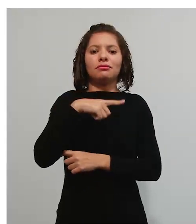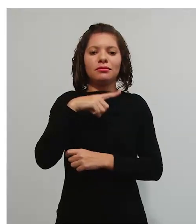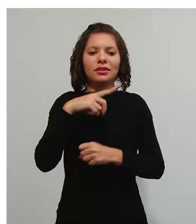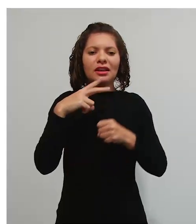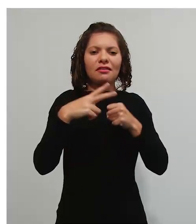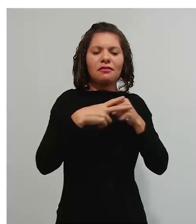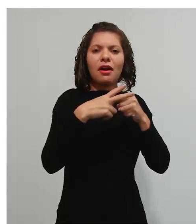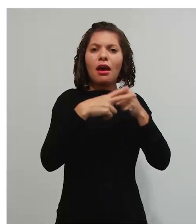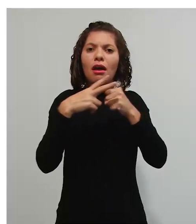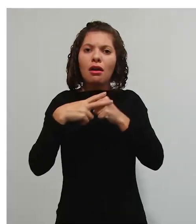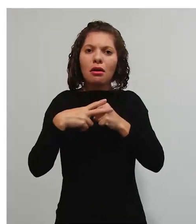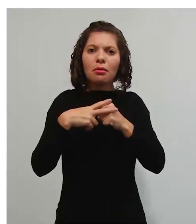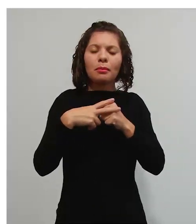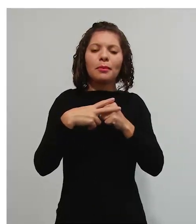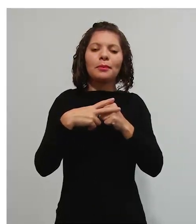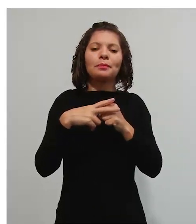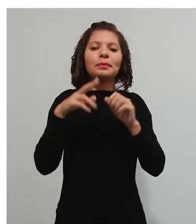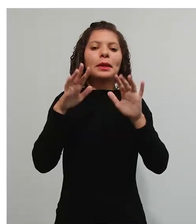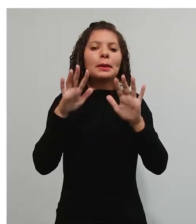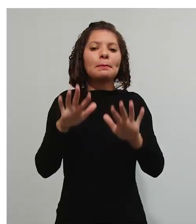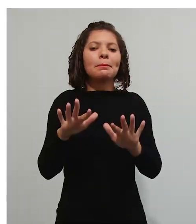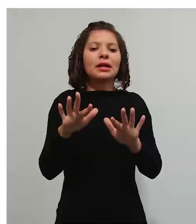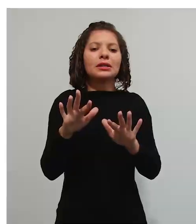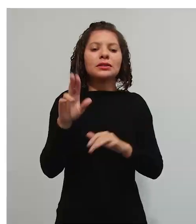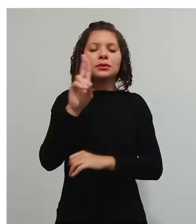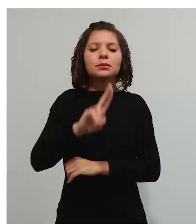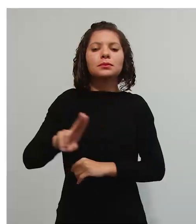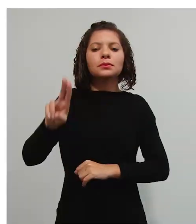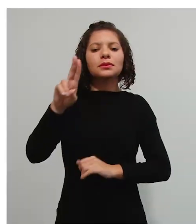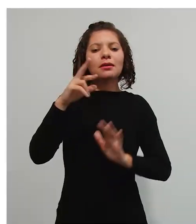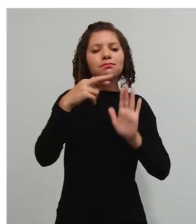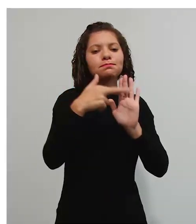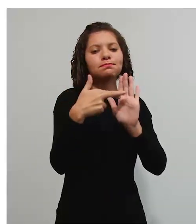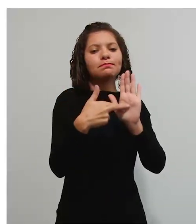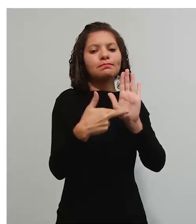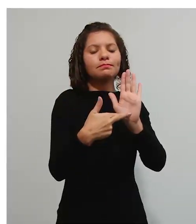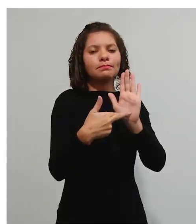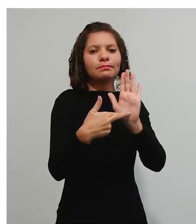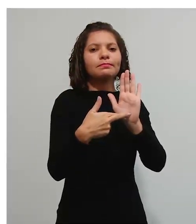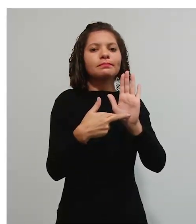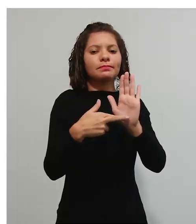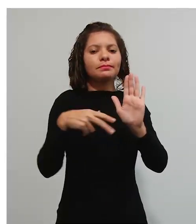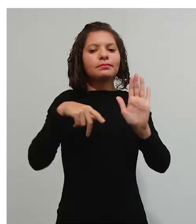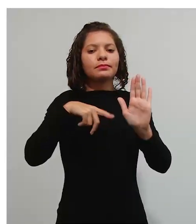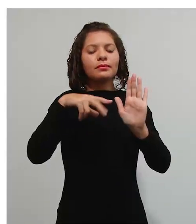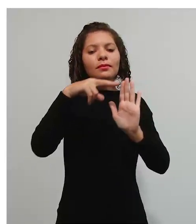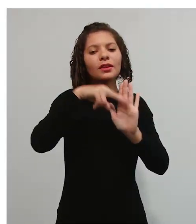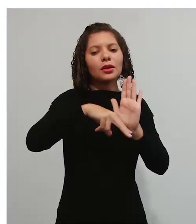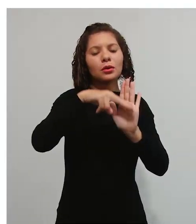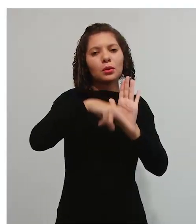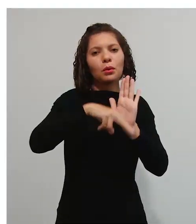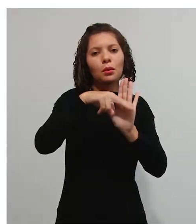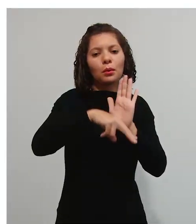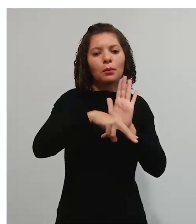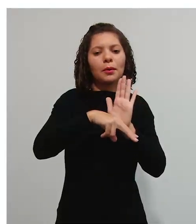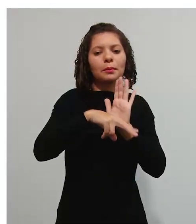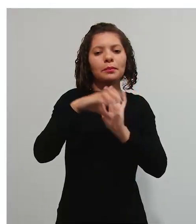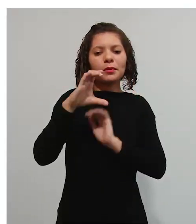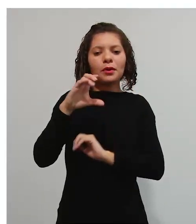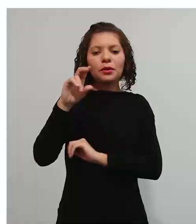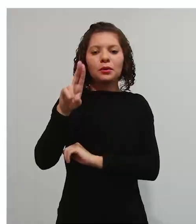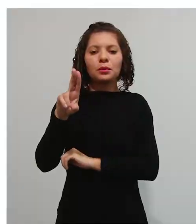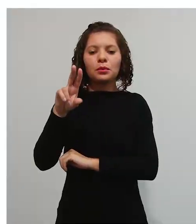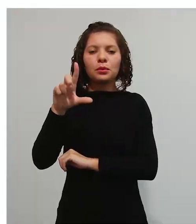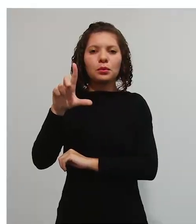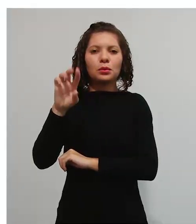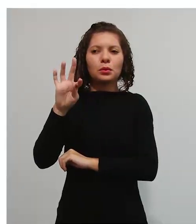verbais. Entretanto, a simples utilização de tais regras e de outros recursos da norma culta não